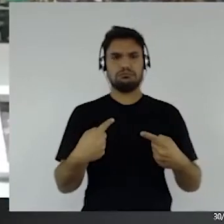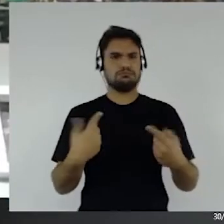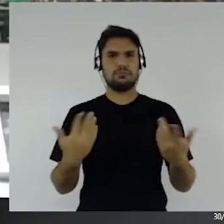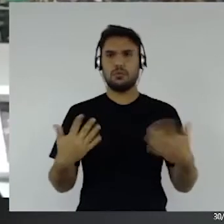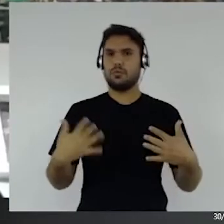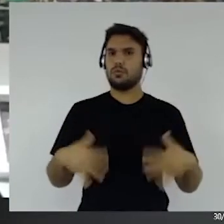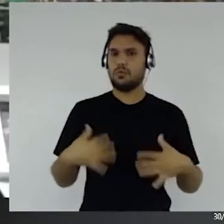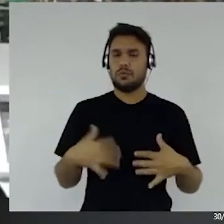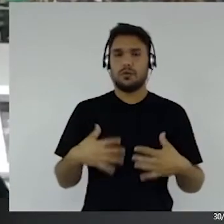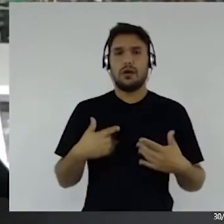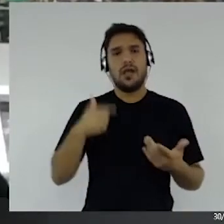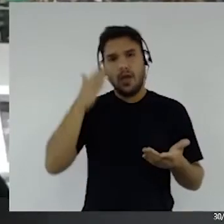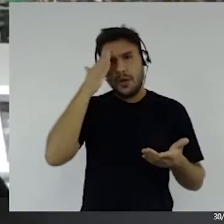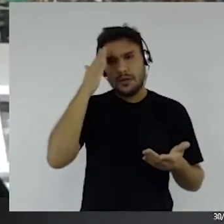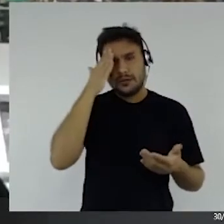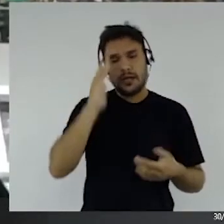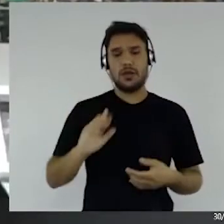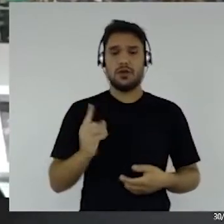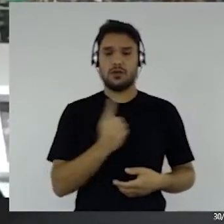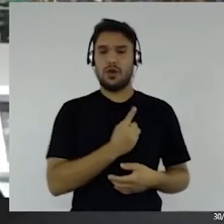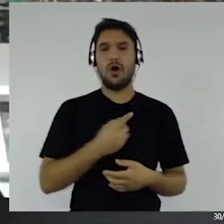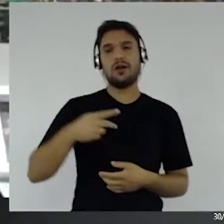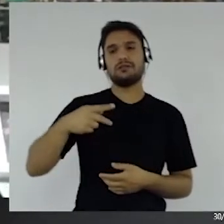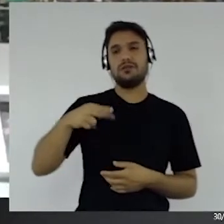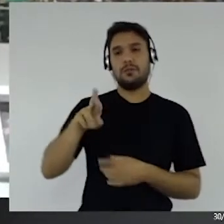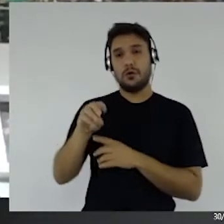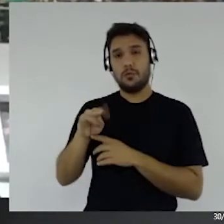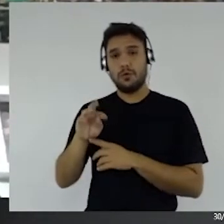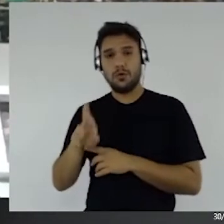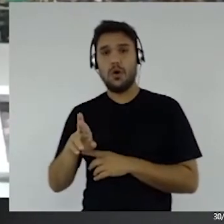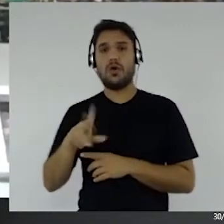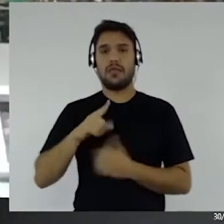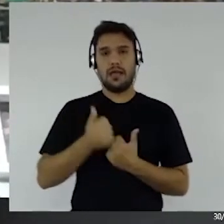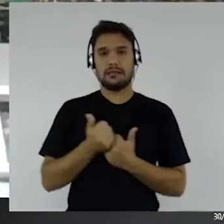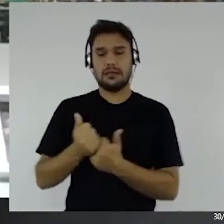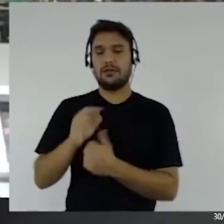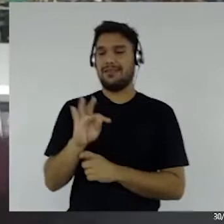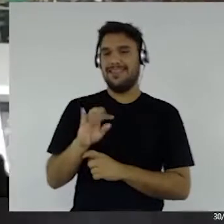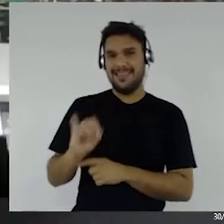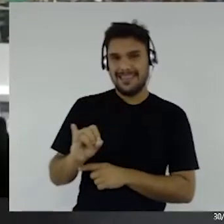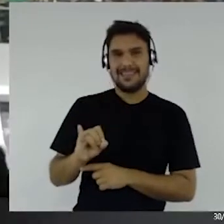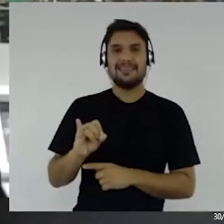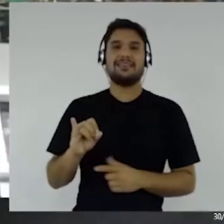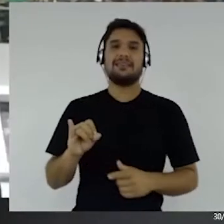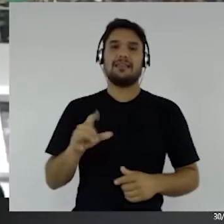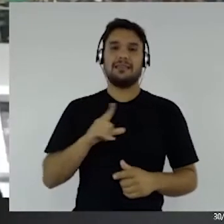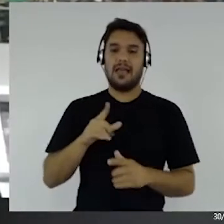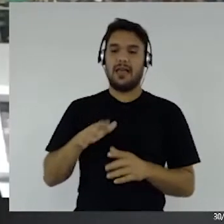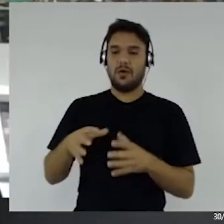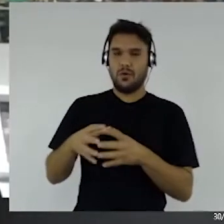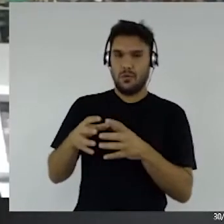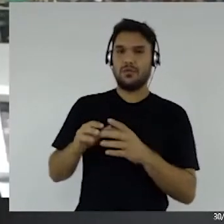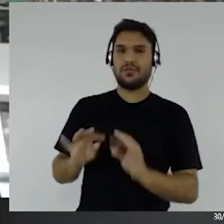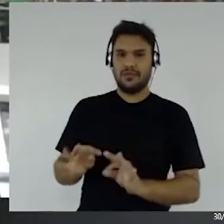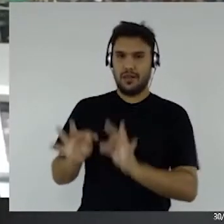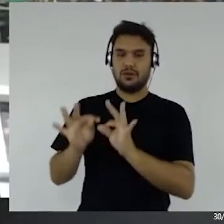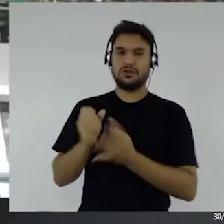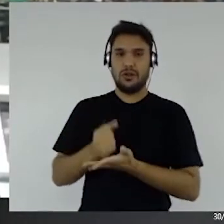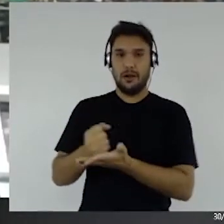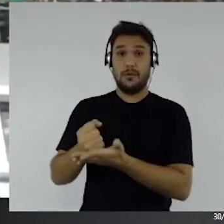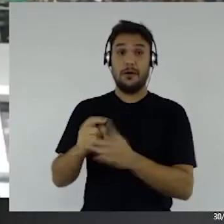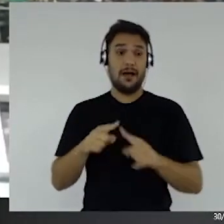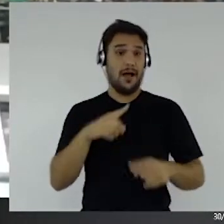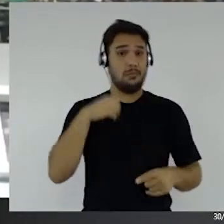assim, eu sei que nós, promotores, temos auxílio do nosso TI, nossos departamentos de tecnologia, mas